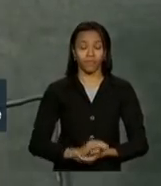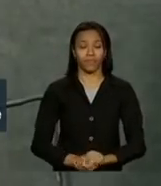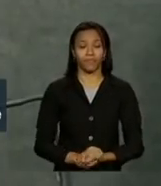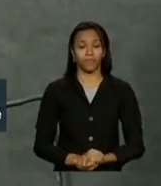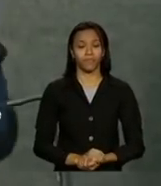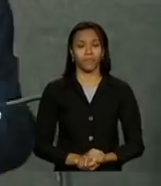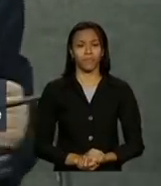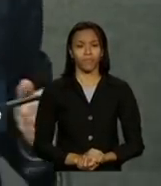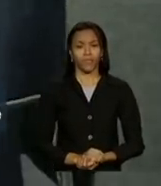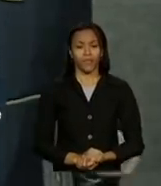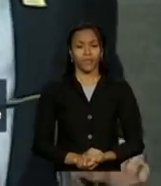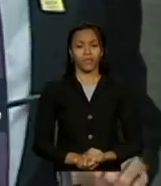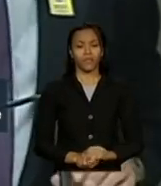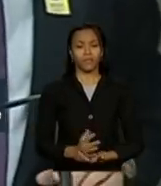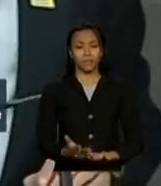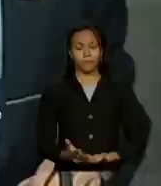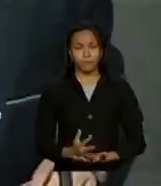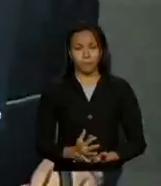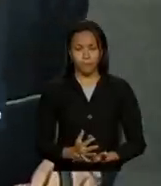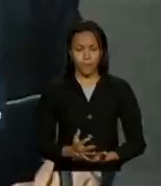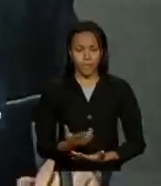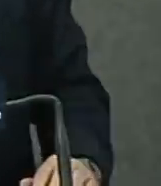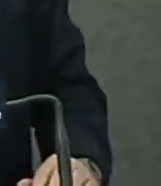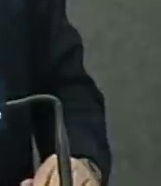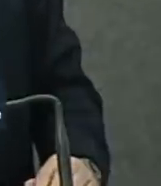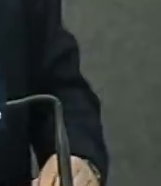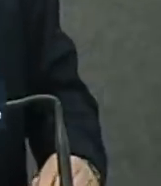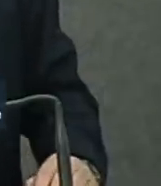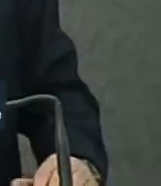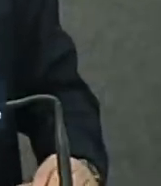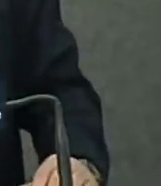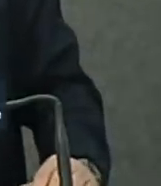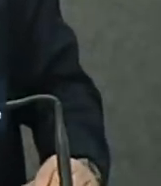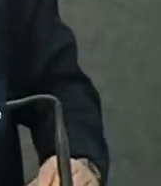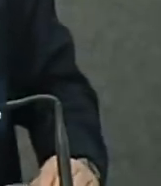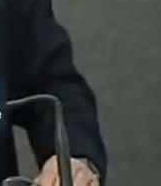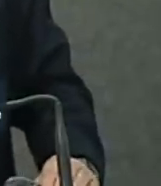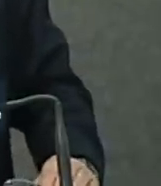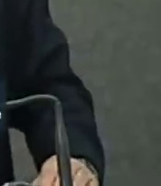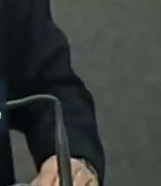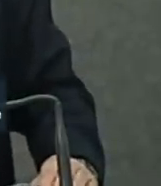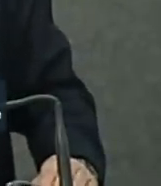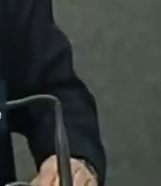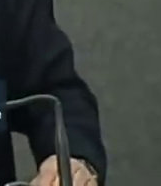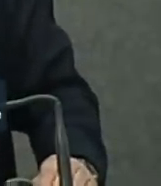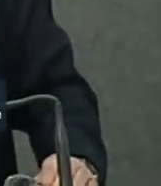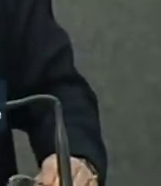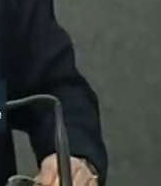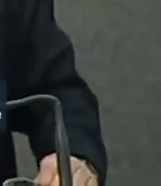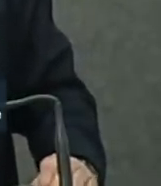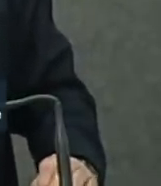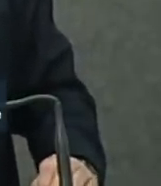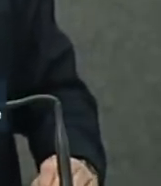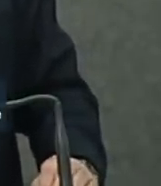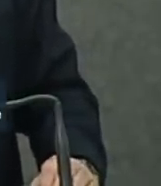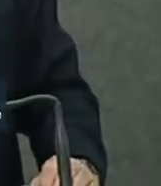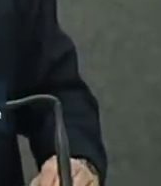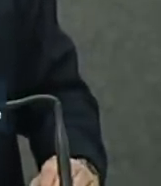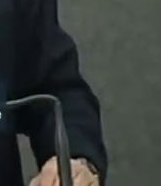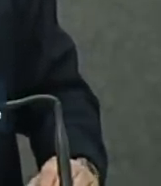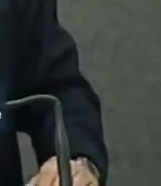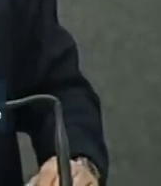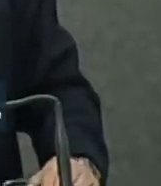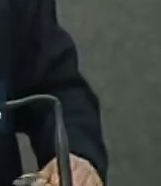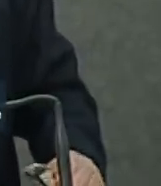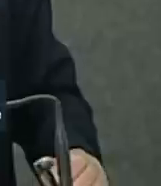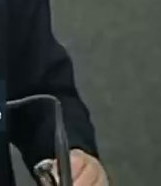é uma cadeia produtiva então dou meu entender entre a logística e essa complexidade tributária comparada ao